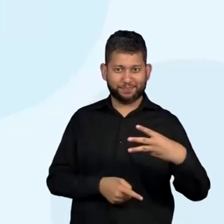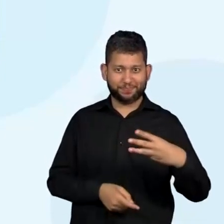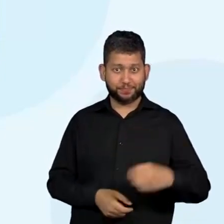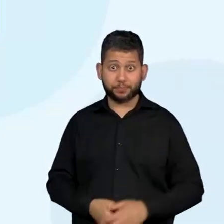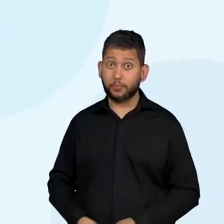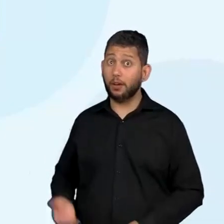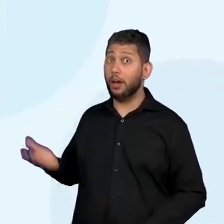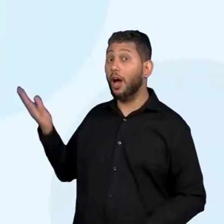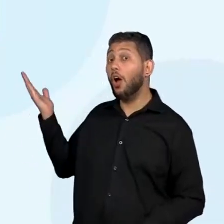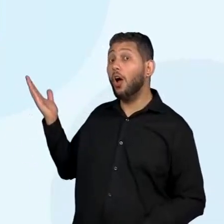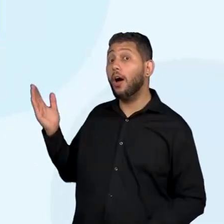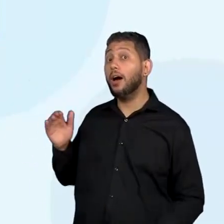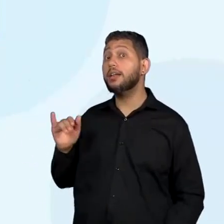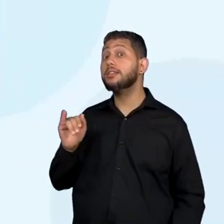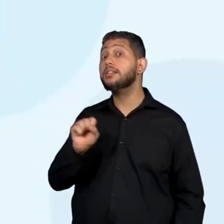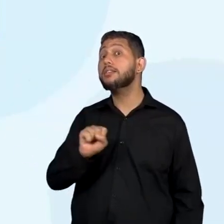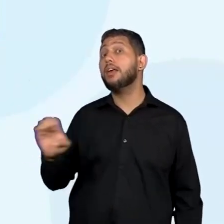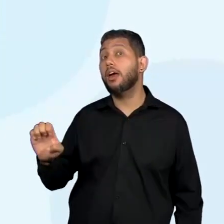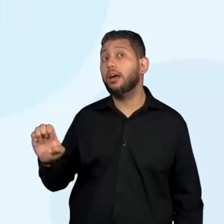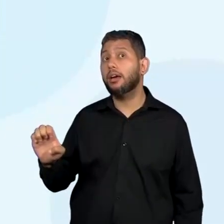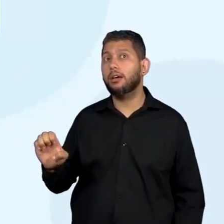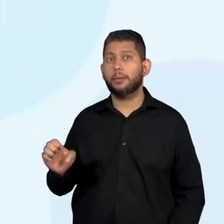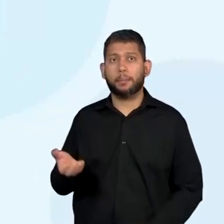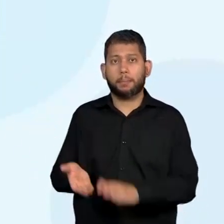e fugisse.